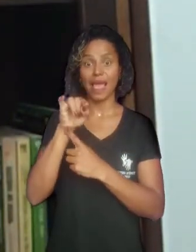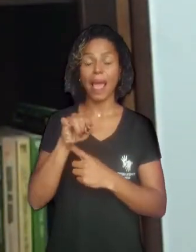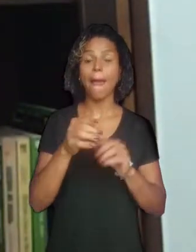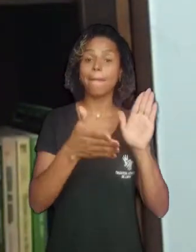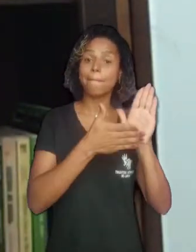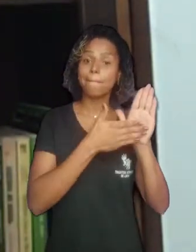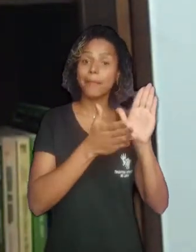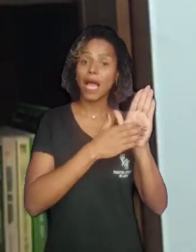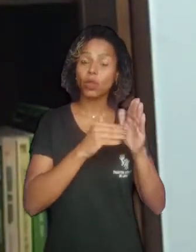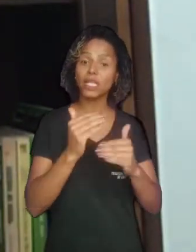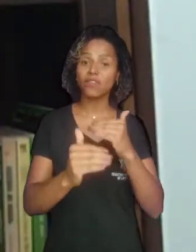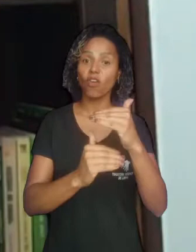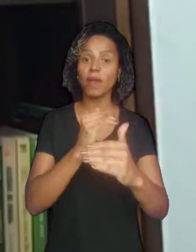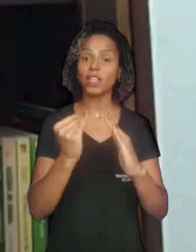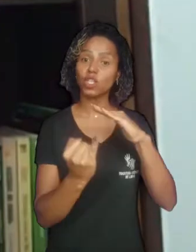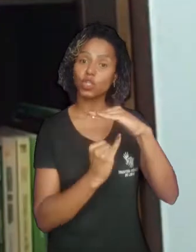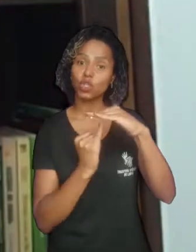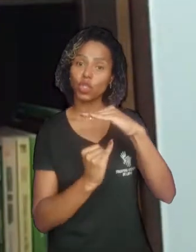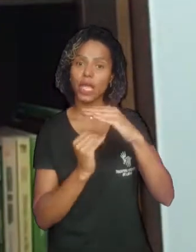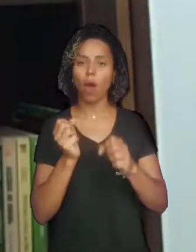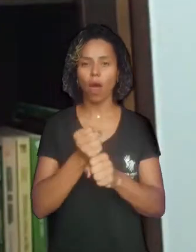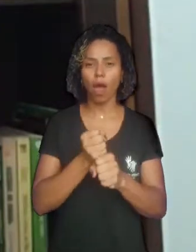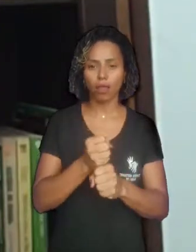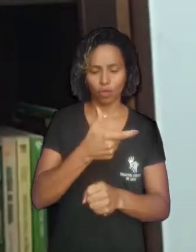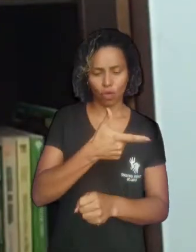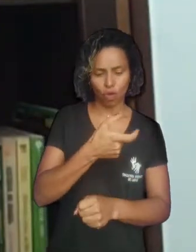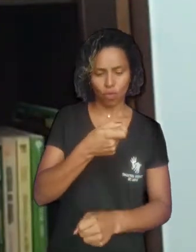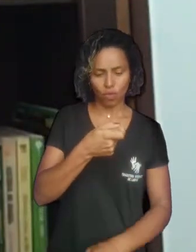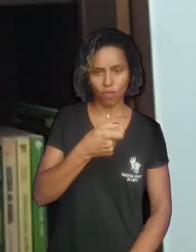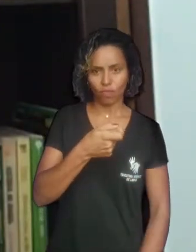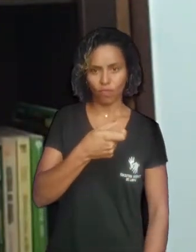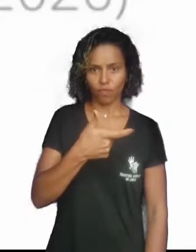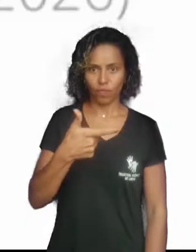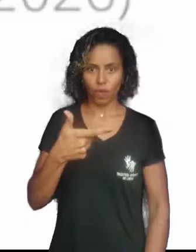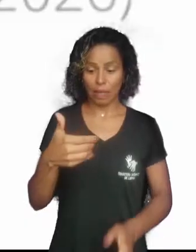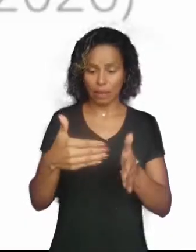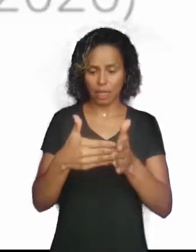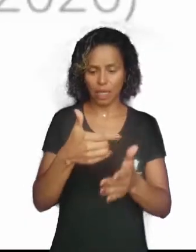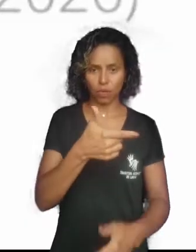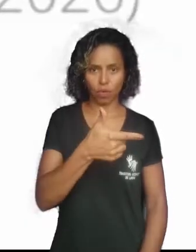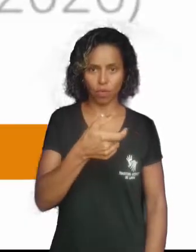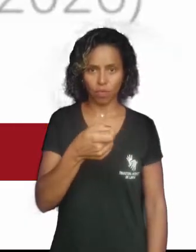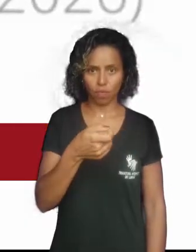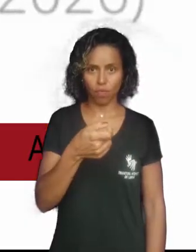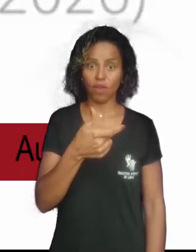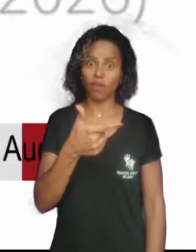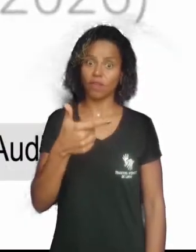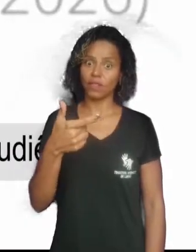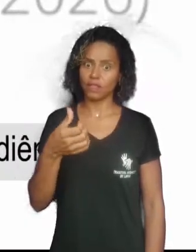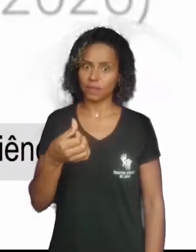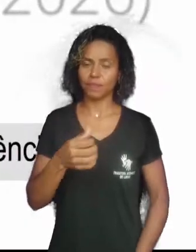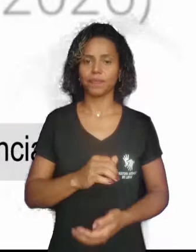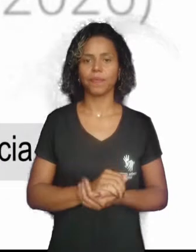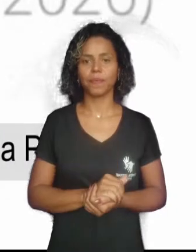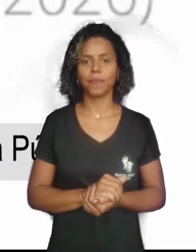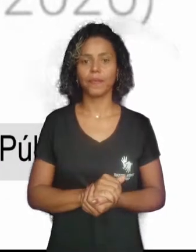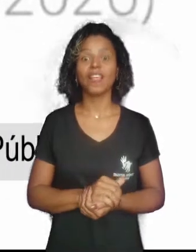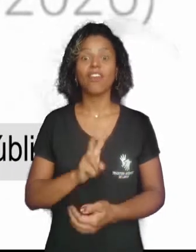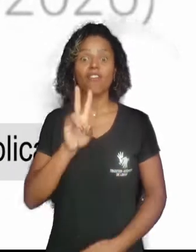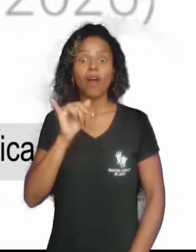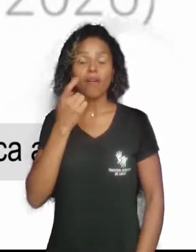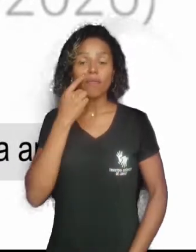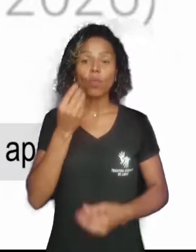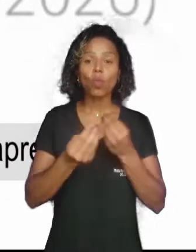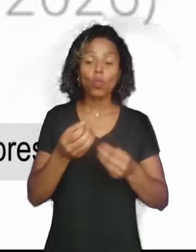PDI para o coelho 2022/2023 ter apresentado o atual estágio de elaboração